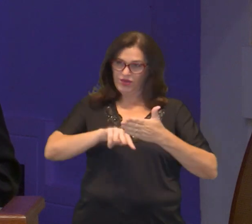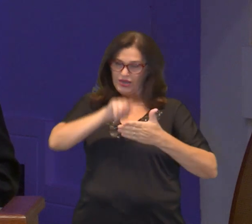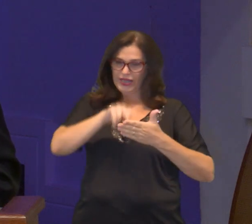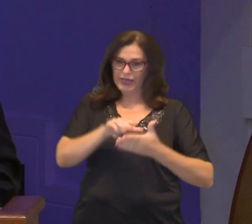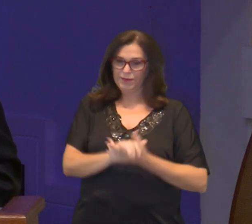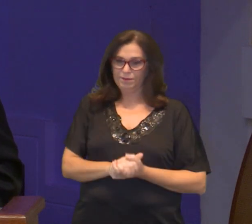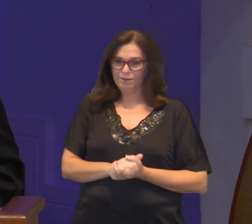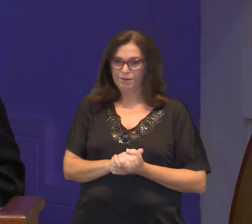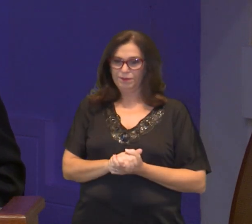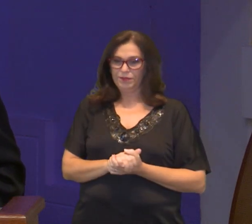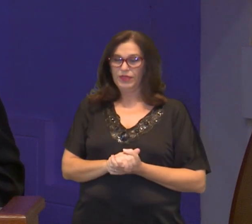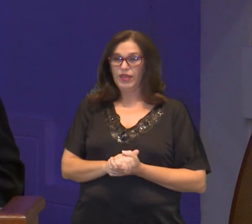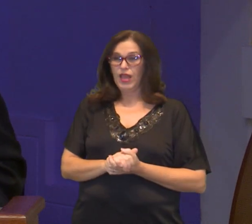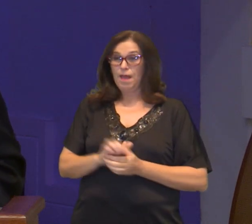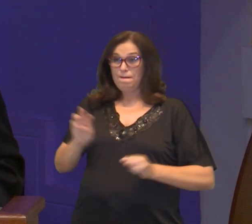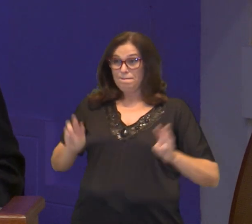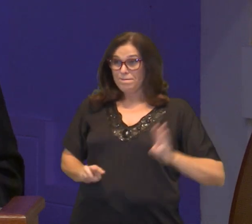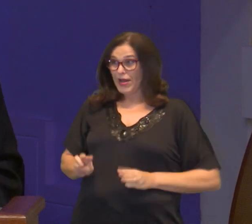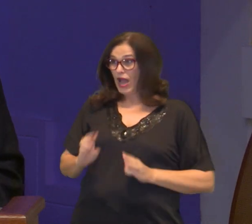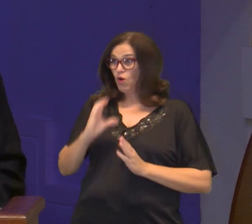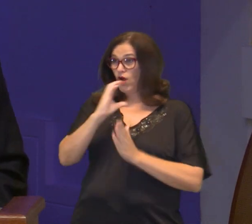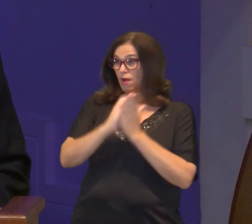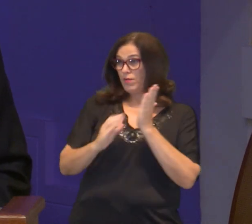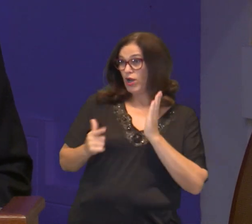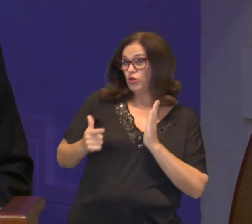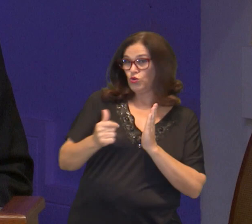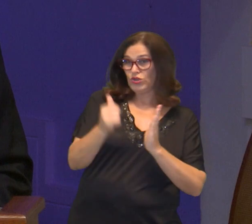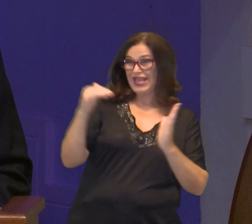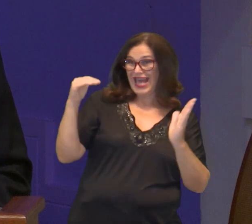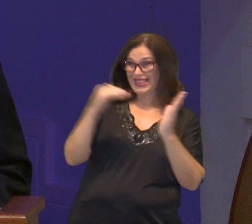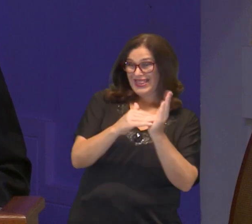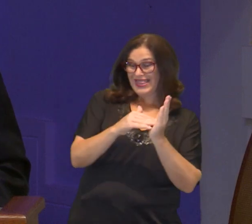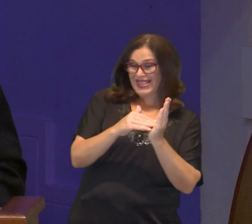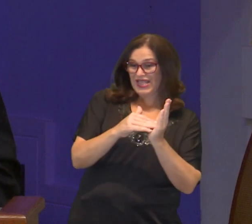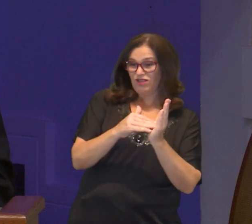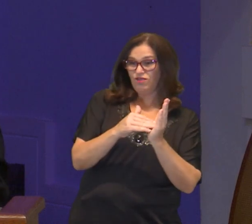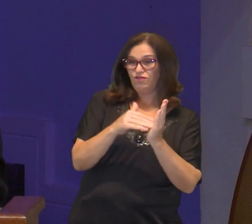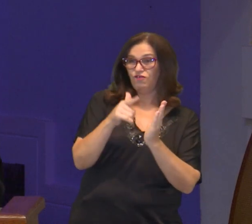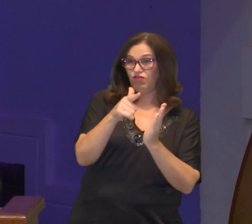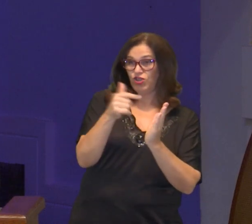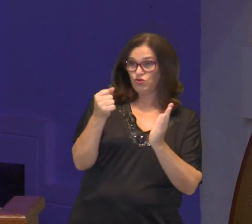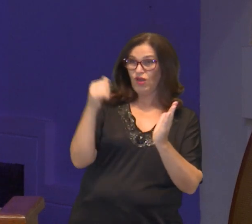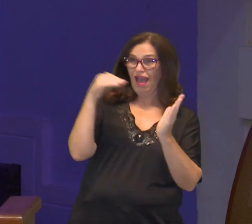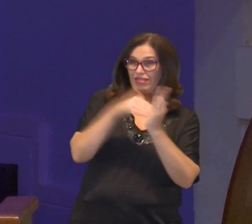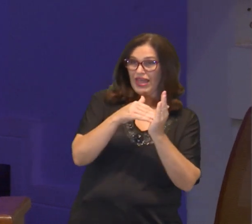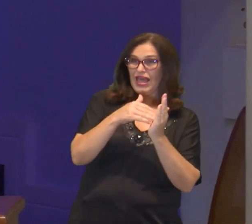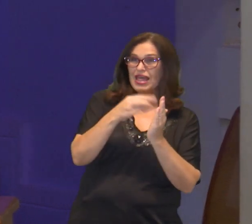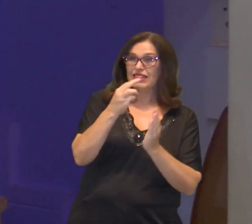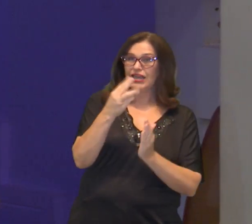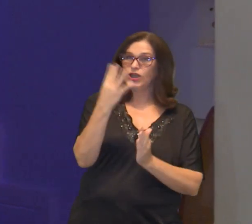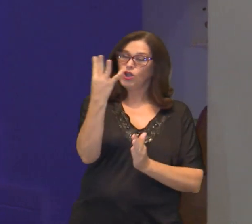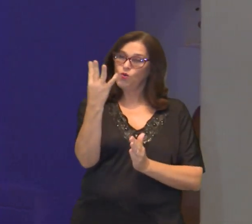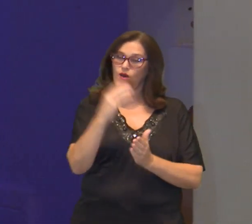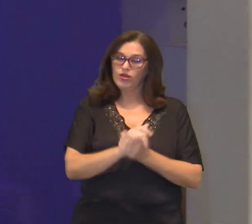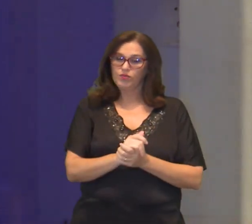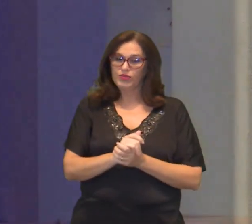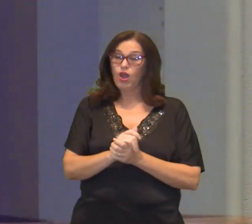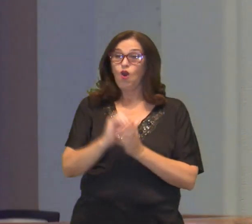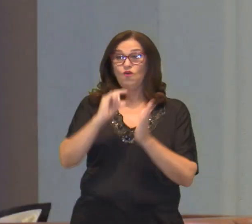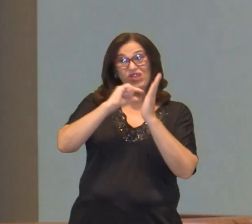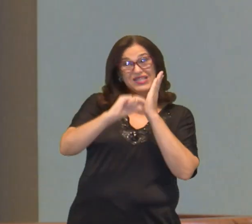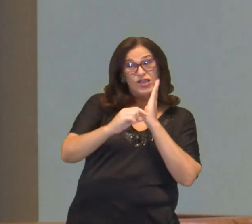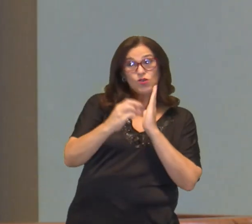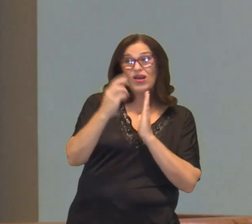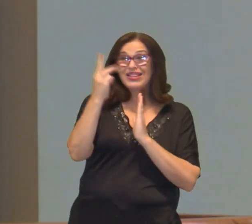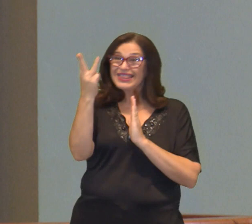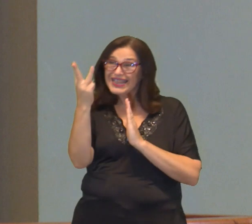que é Marcos 12, de 28 a 34. No versículo 34, que é